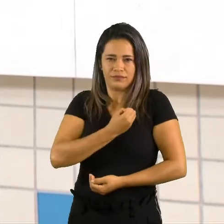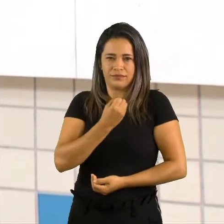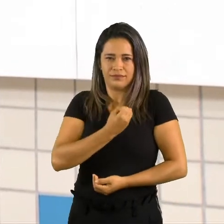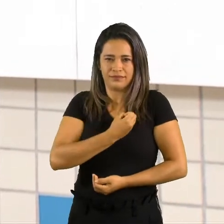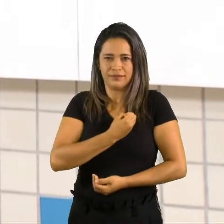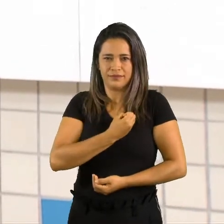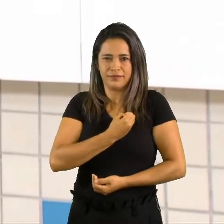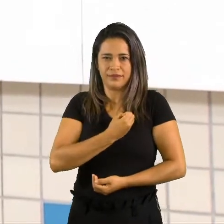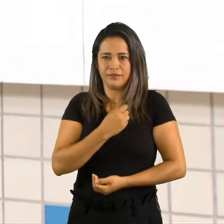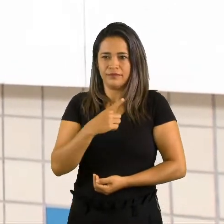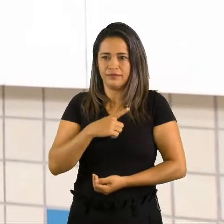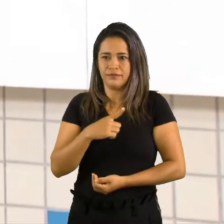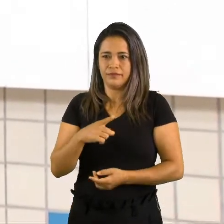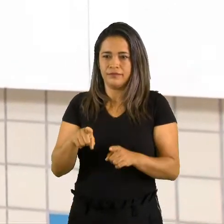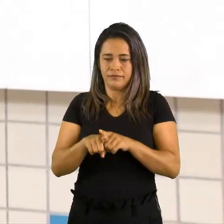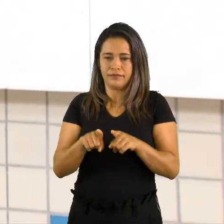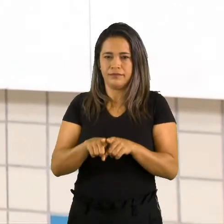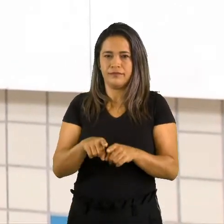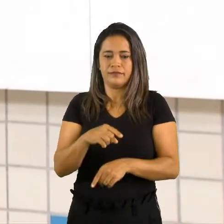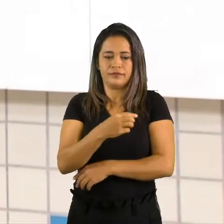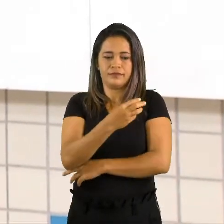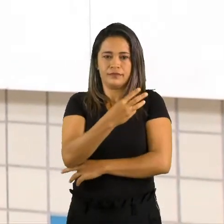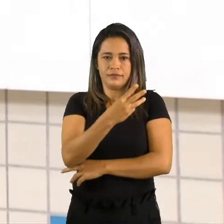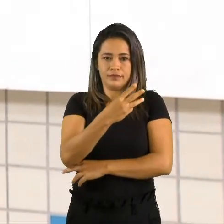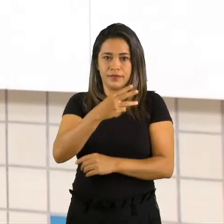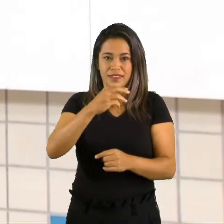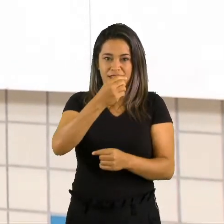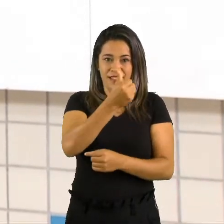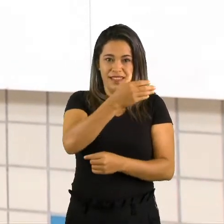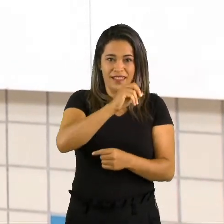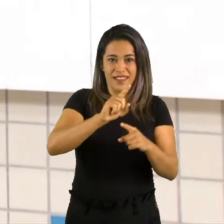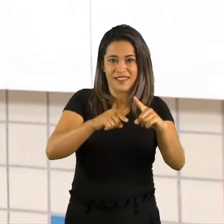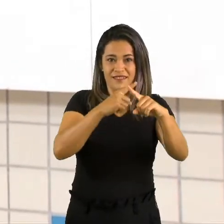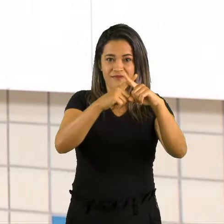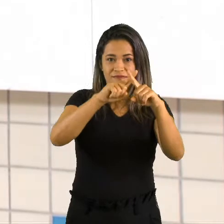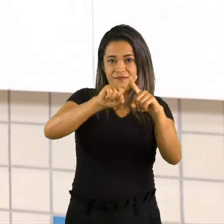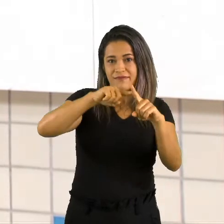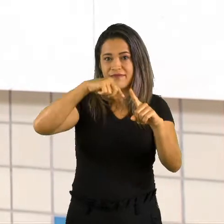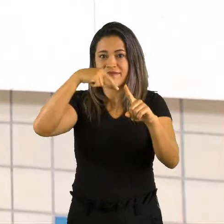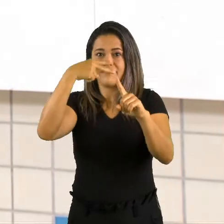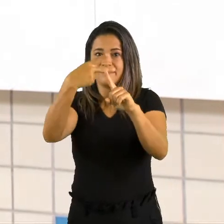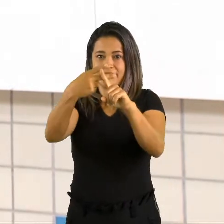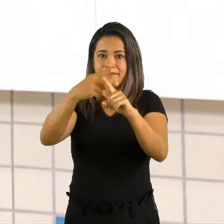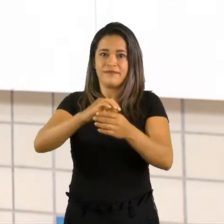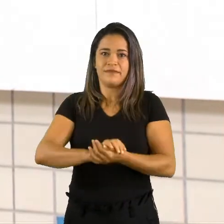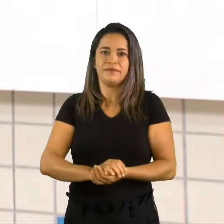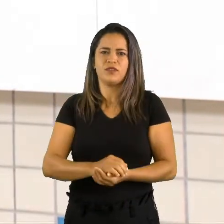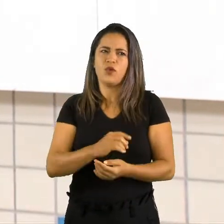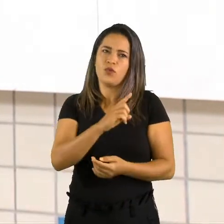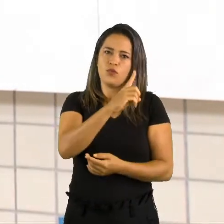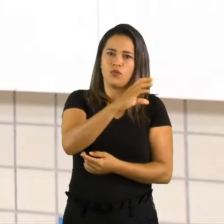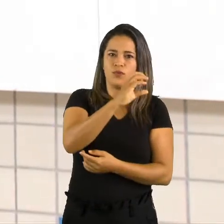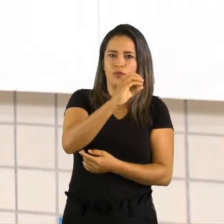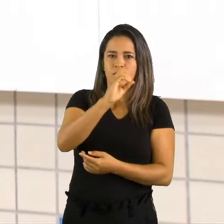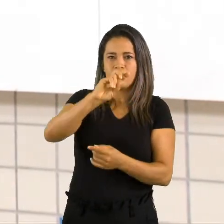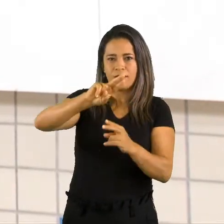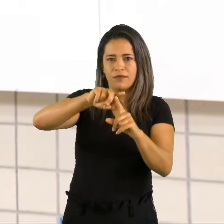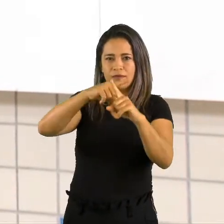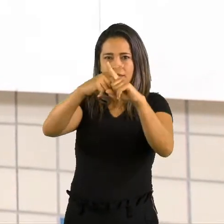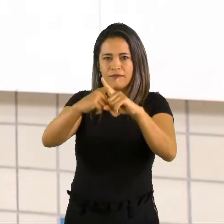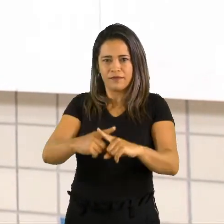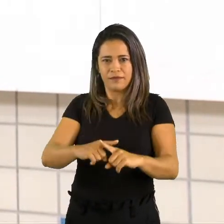só, ele seria 10 vezes maior do que esse e 100 vezes maior do que esse.